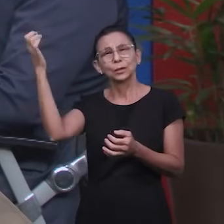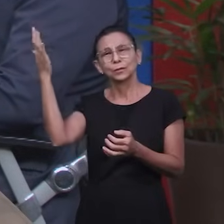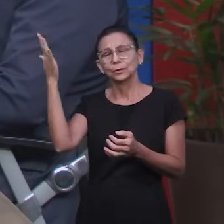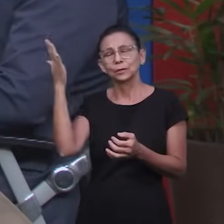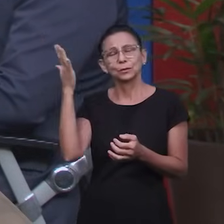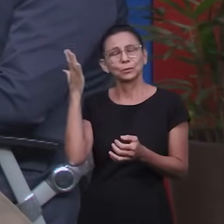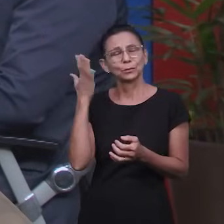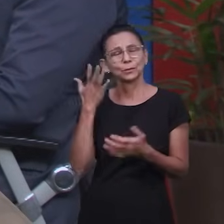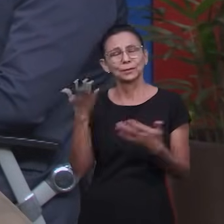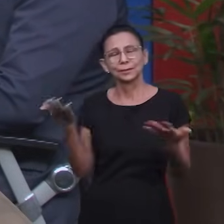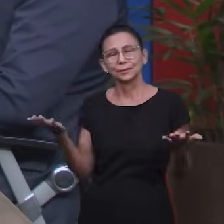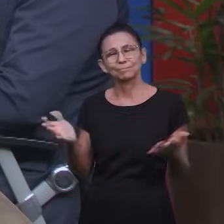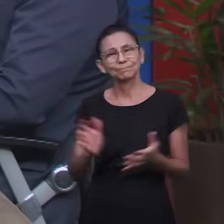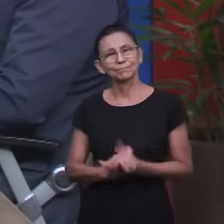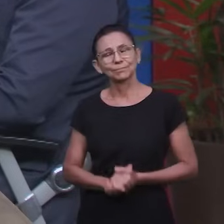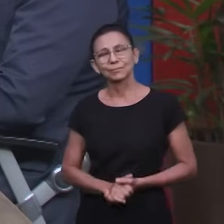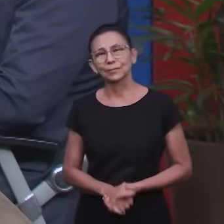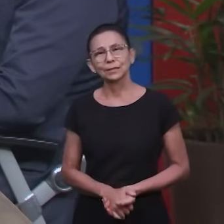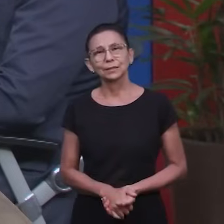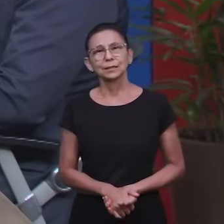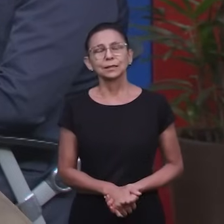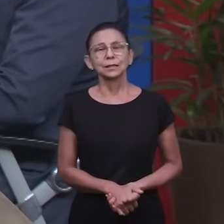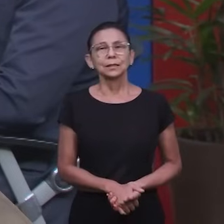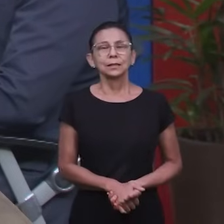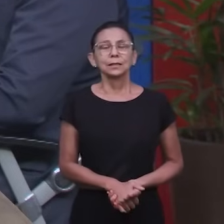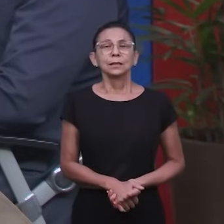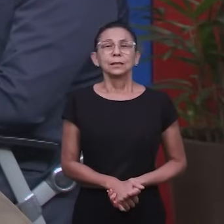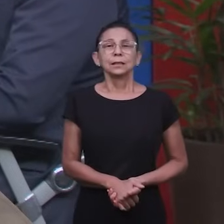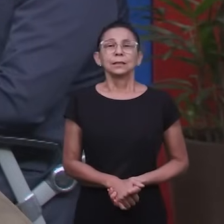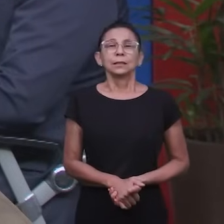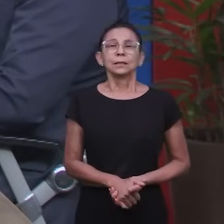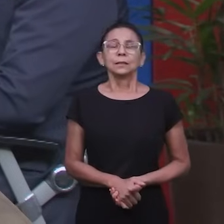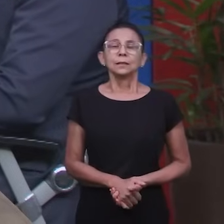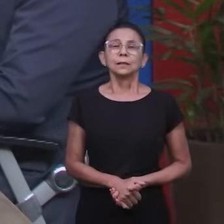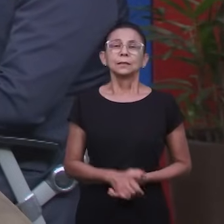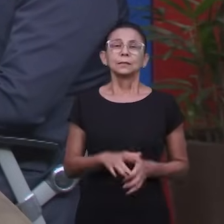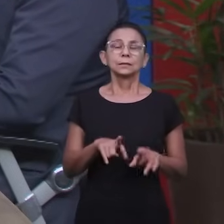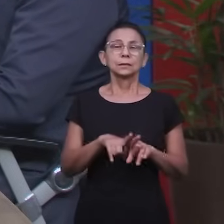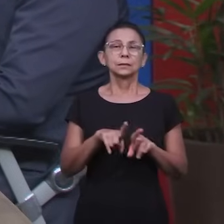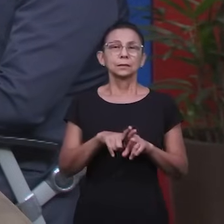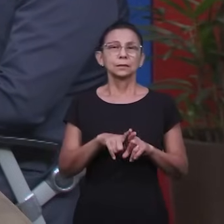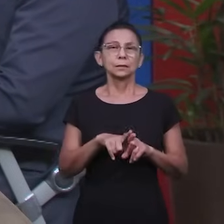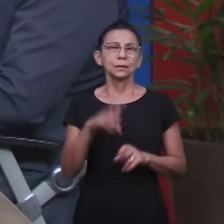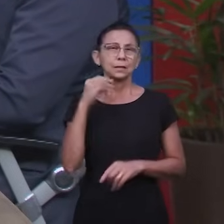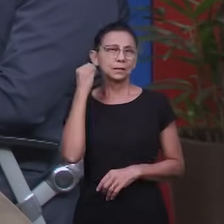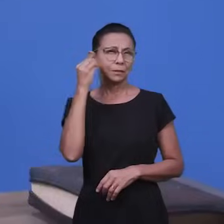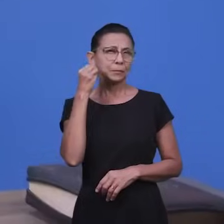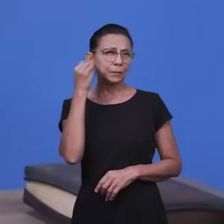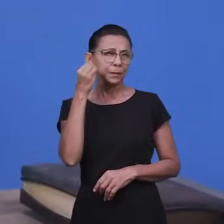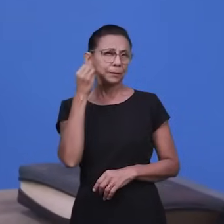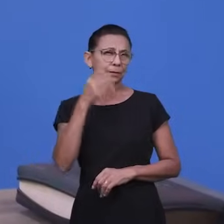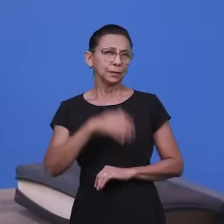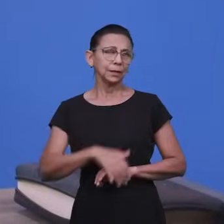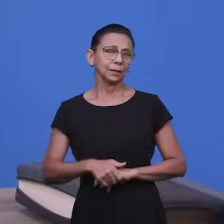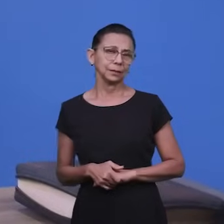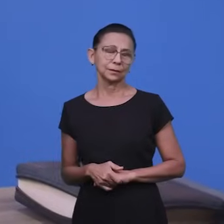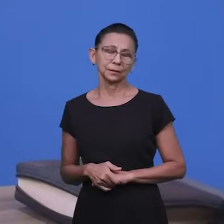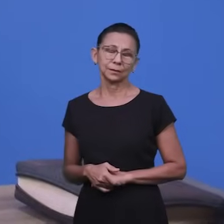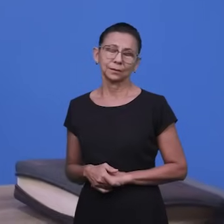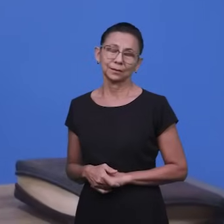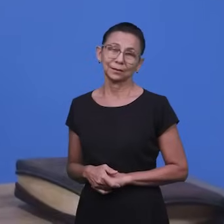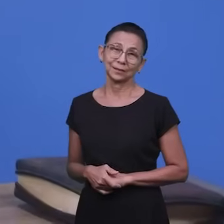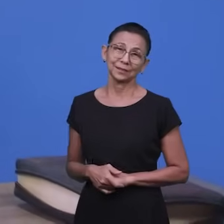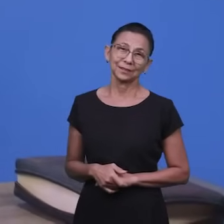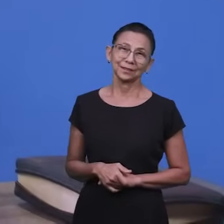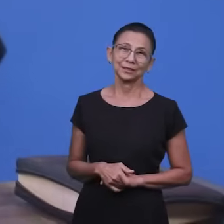veio do Senhor, né? Procedeu do Senhor, essa revelação, essa orientação, né? Eu queria só falar uma experiência